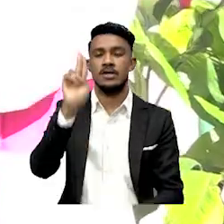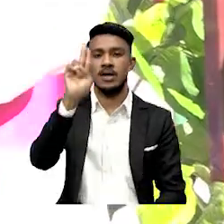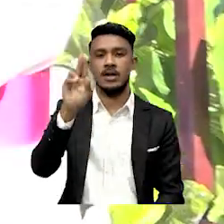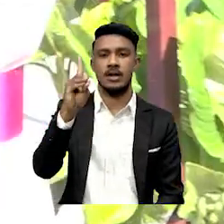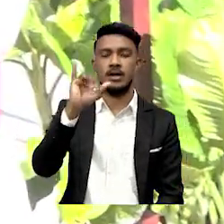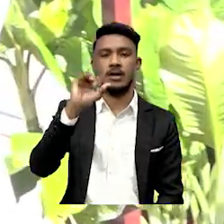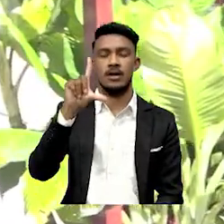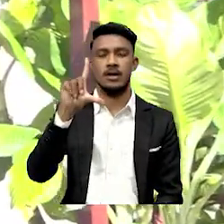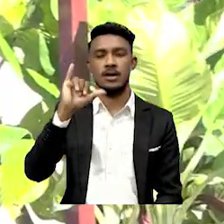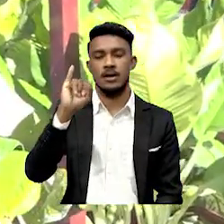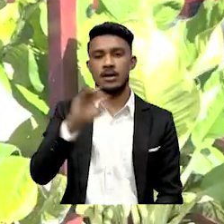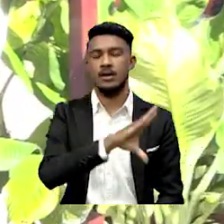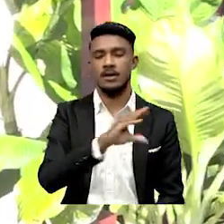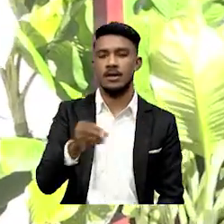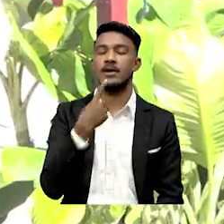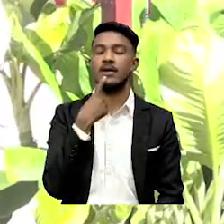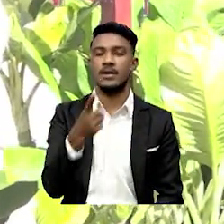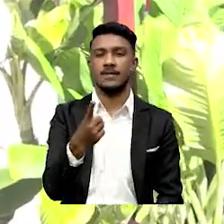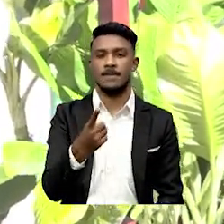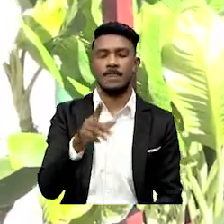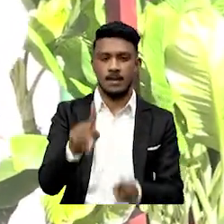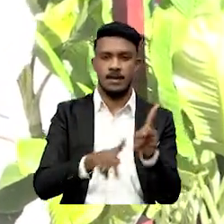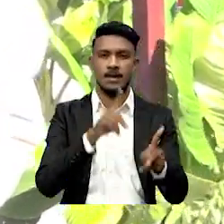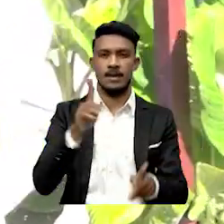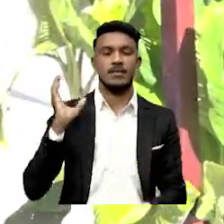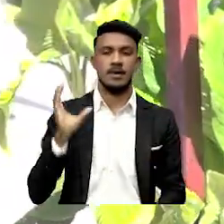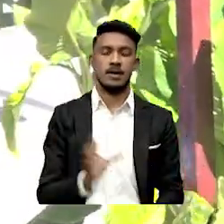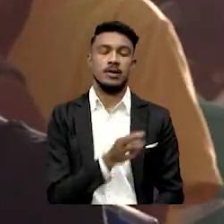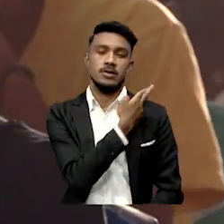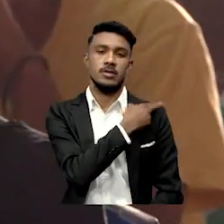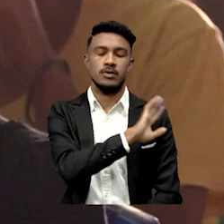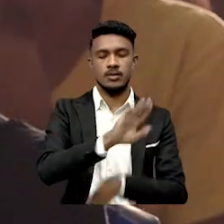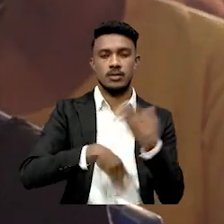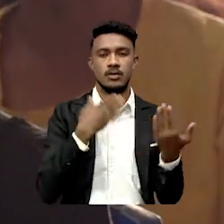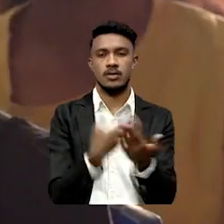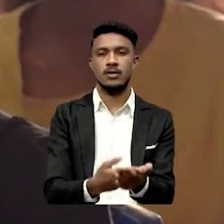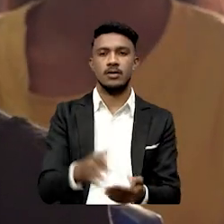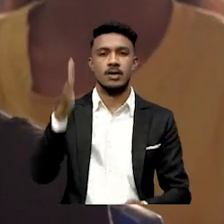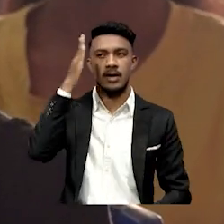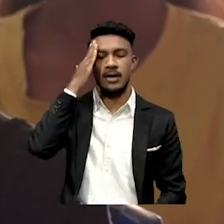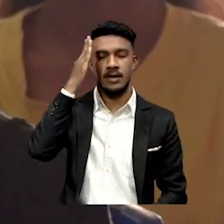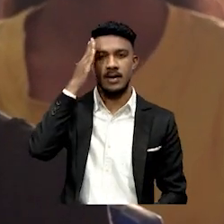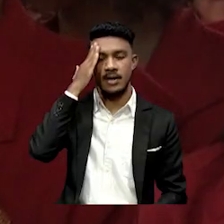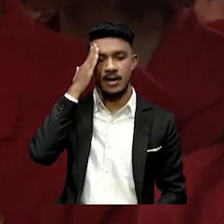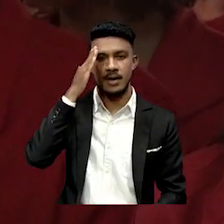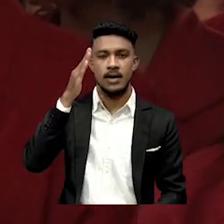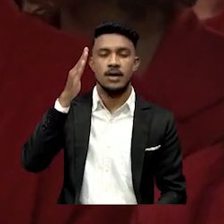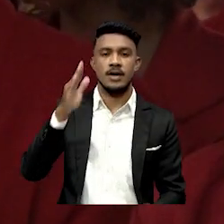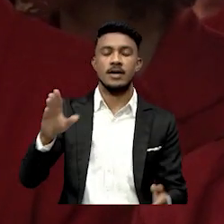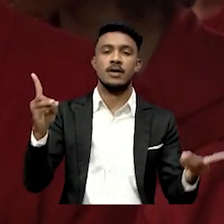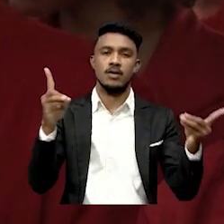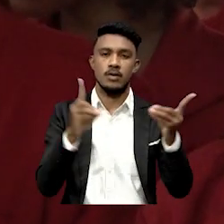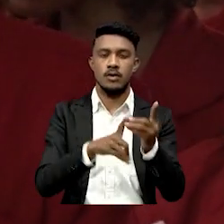Arquidiocese Metropolitana Dili, Hateten, povo católico Hotu, Hatene Semana Santa, importante Basira,